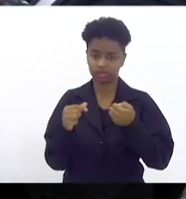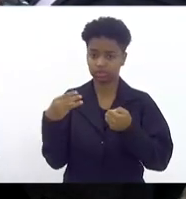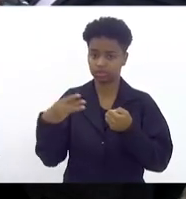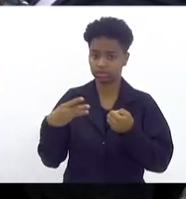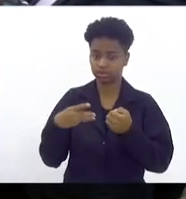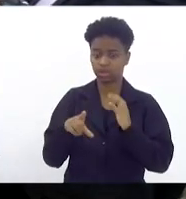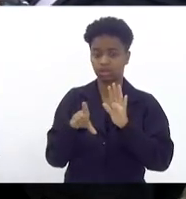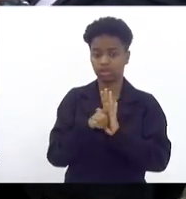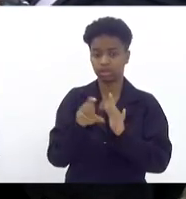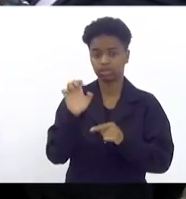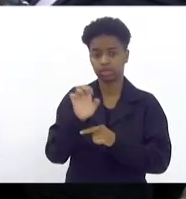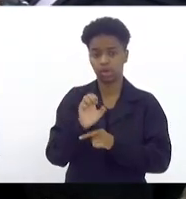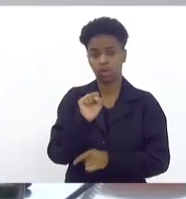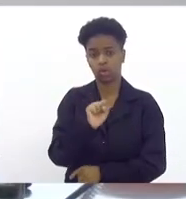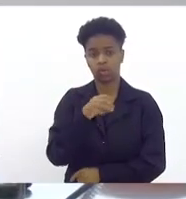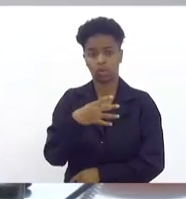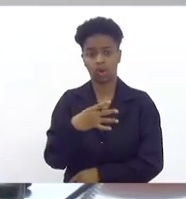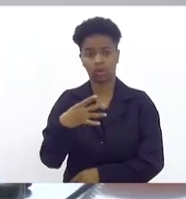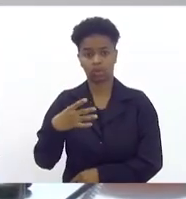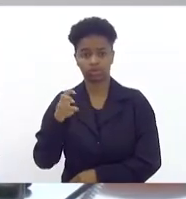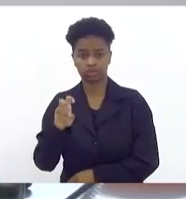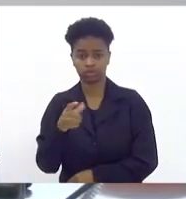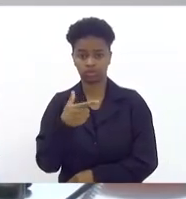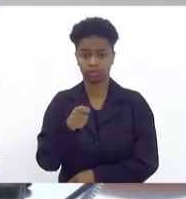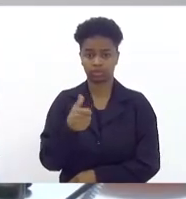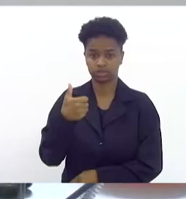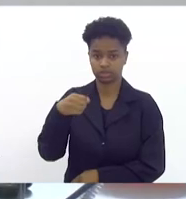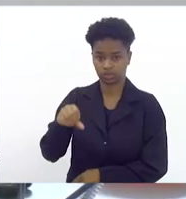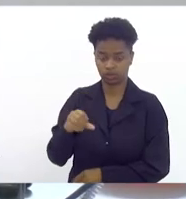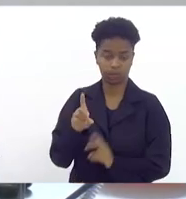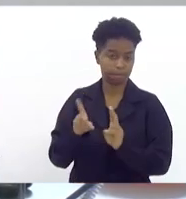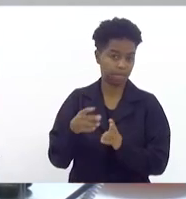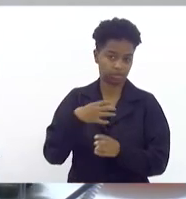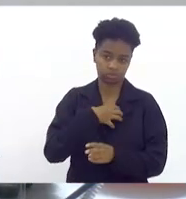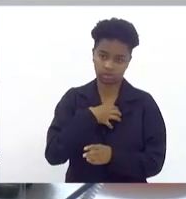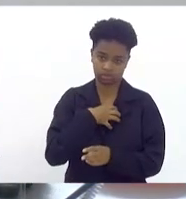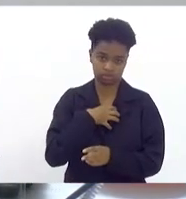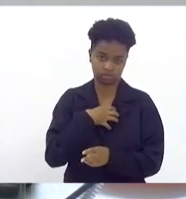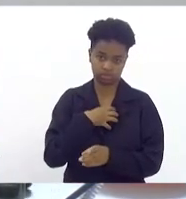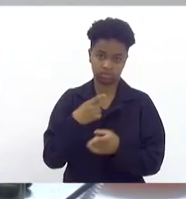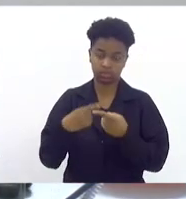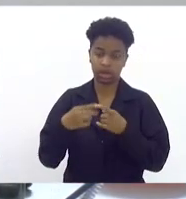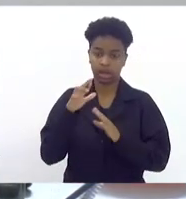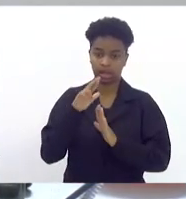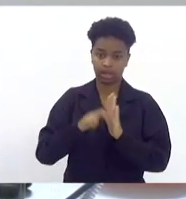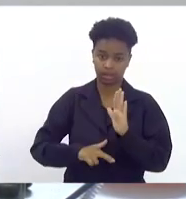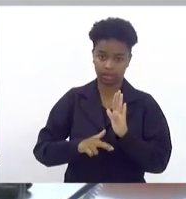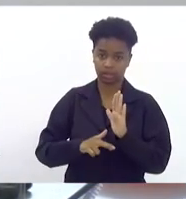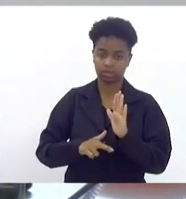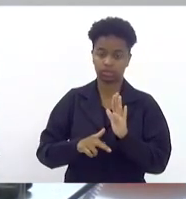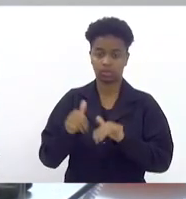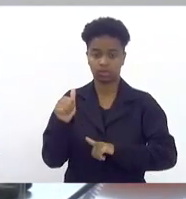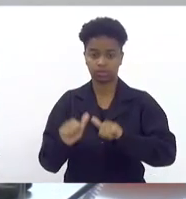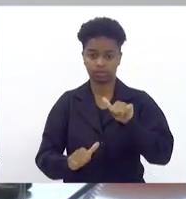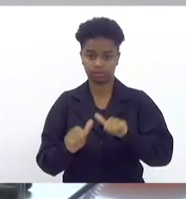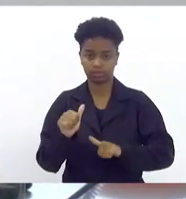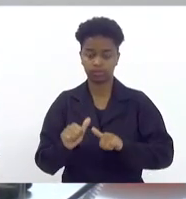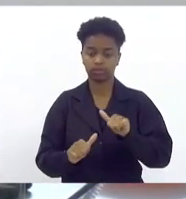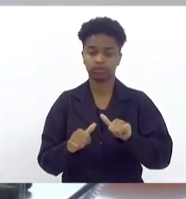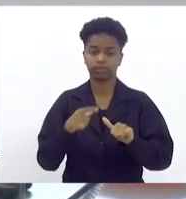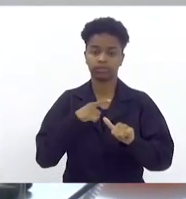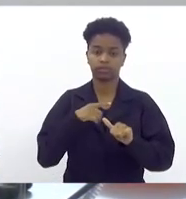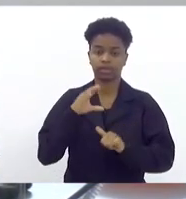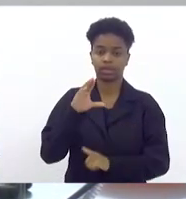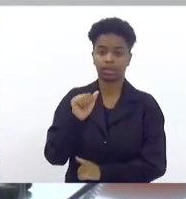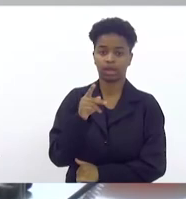Estadual 8445 de 2019, da mesma forma. Relatório de avaliação de que trata o caput